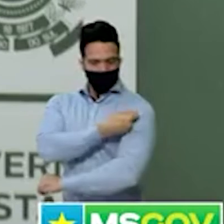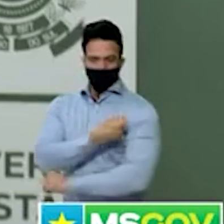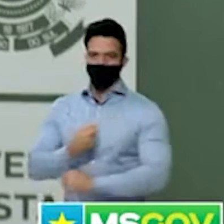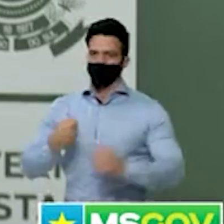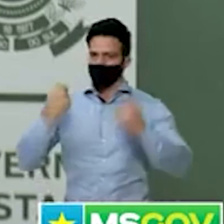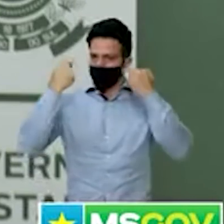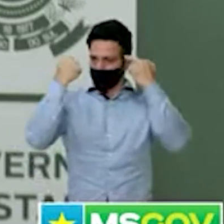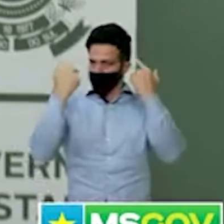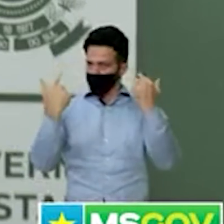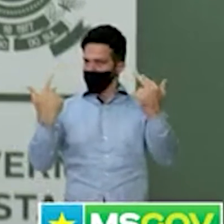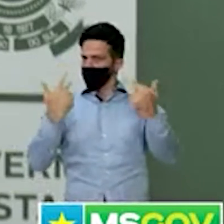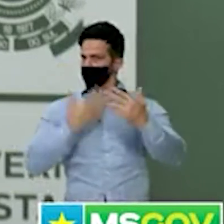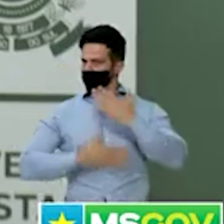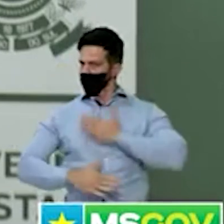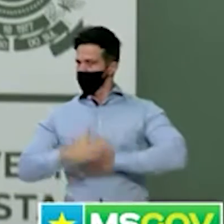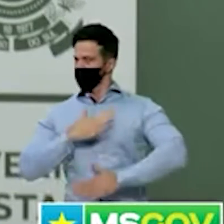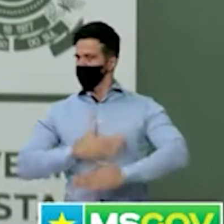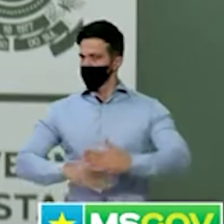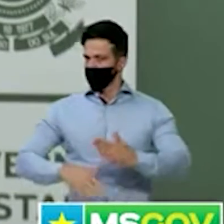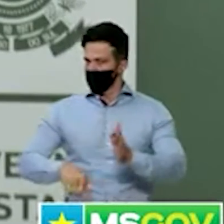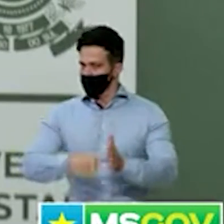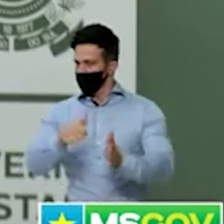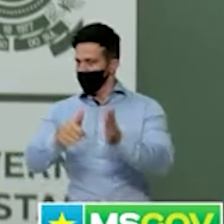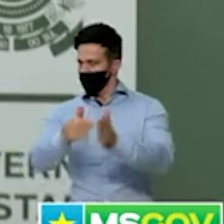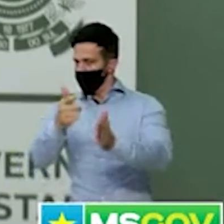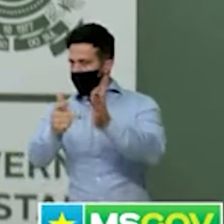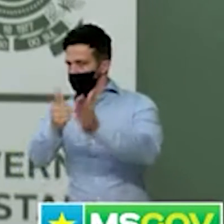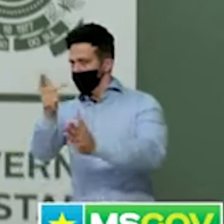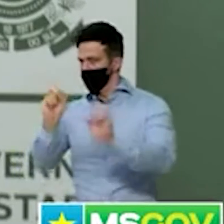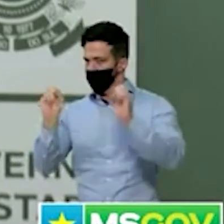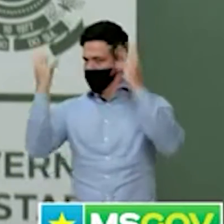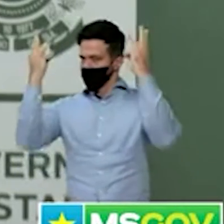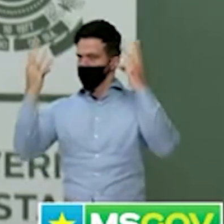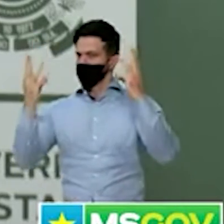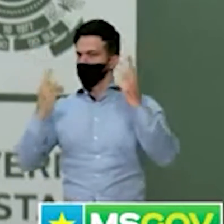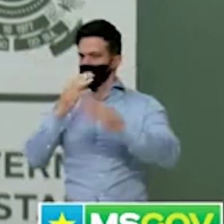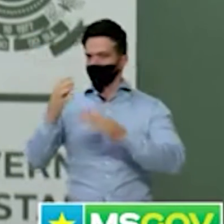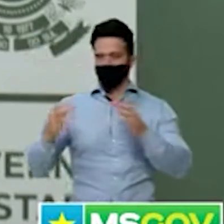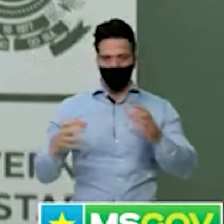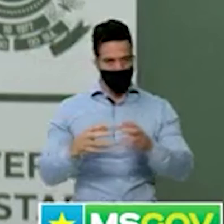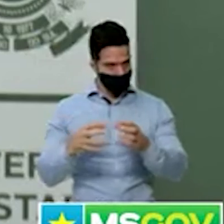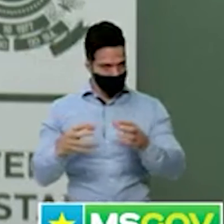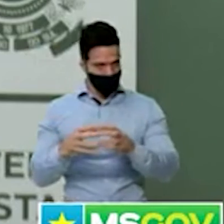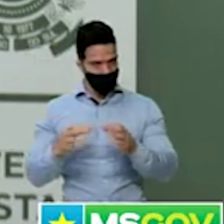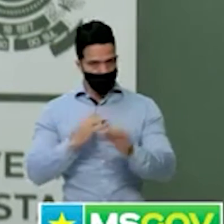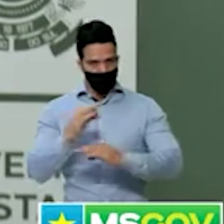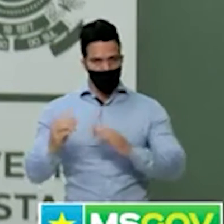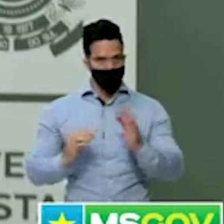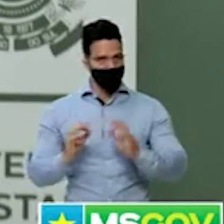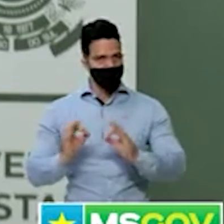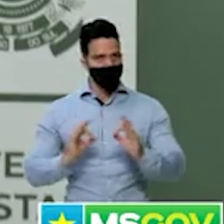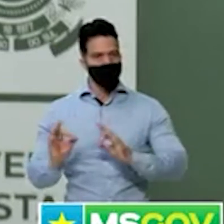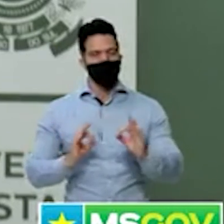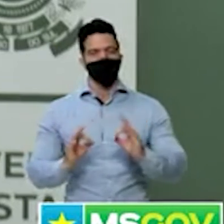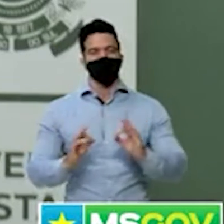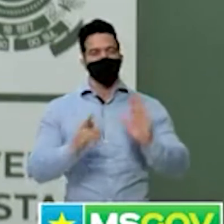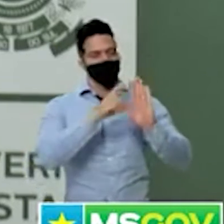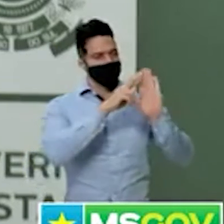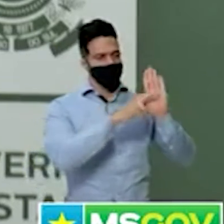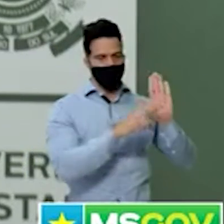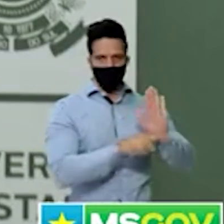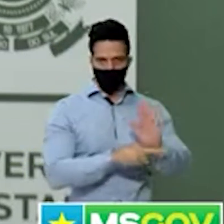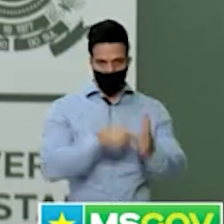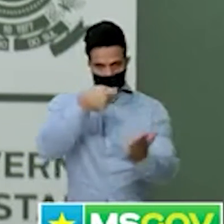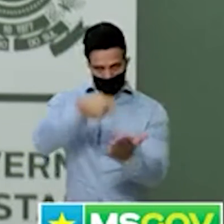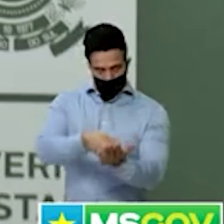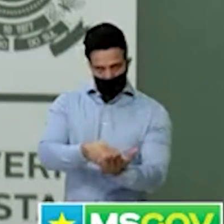vai dando tranquilidade não é um primeiro segundo terceiro evento que tenha protocolo de biossegurança mais rígidos e que tenham